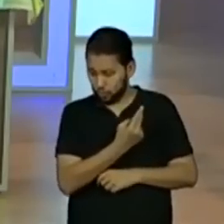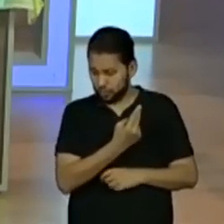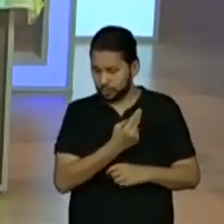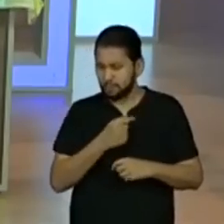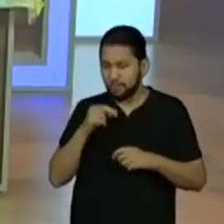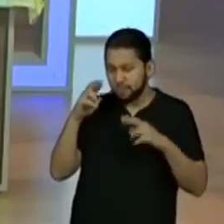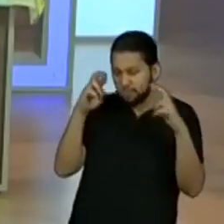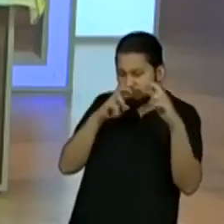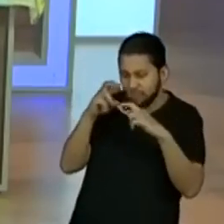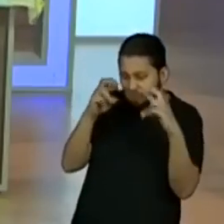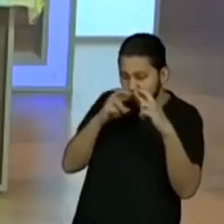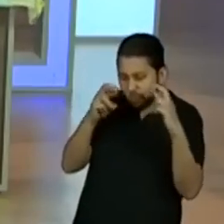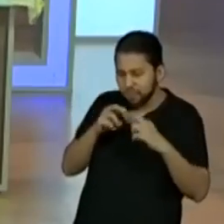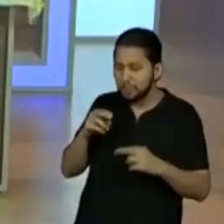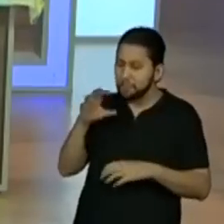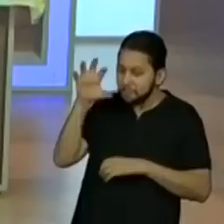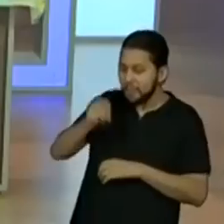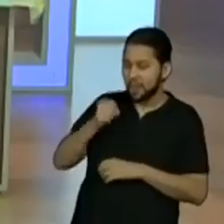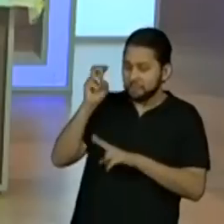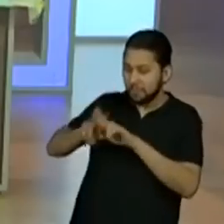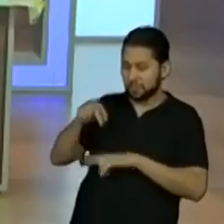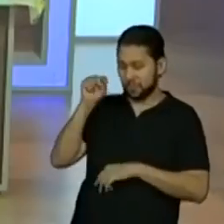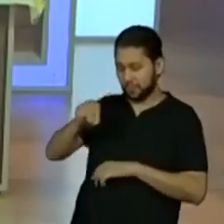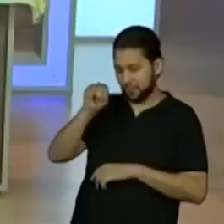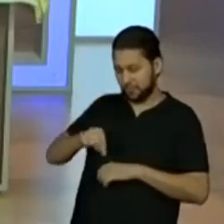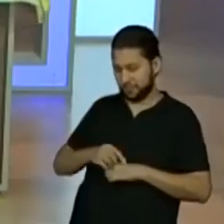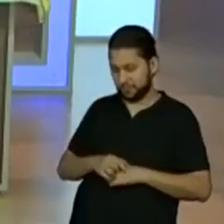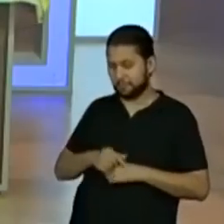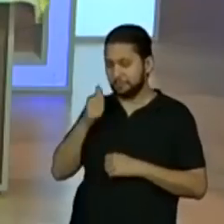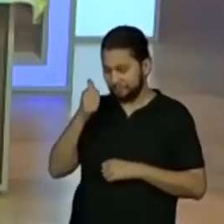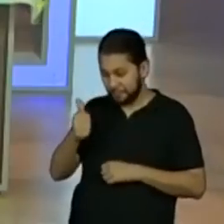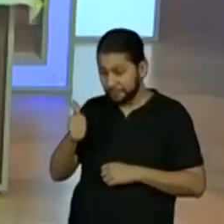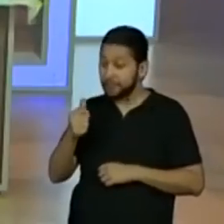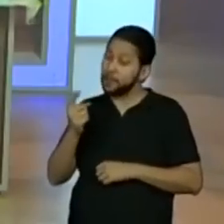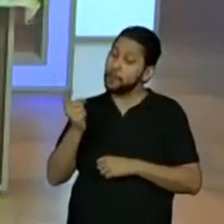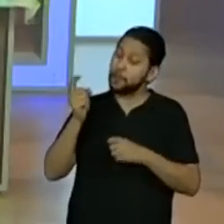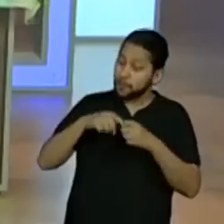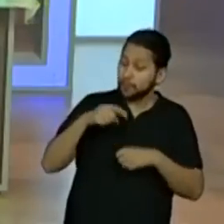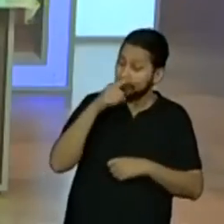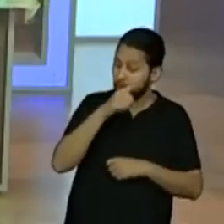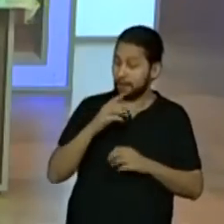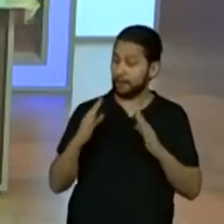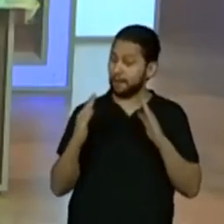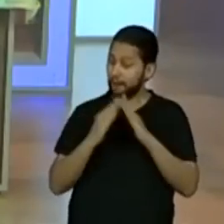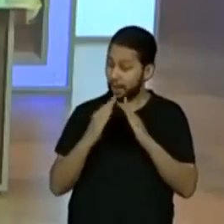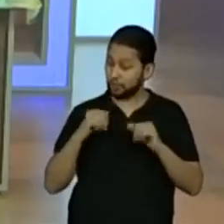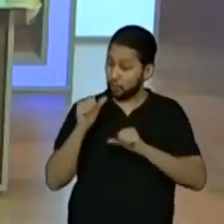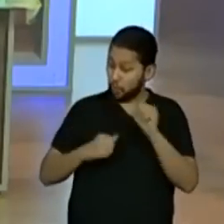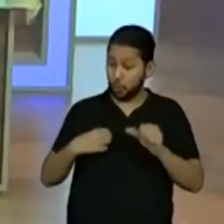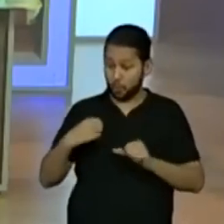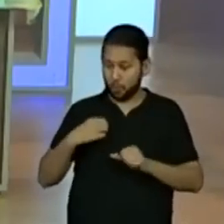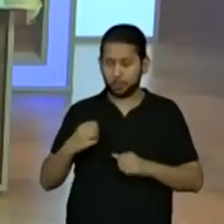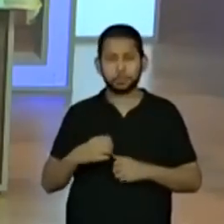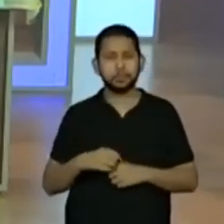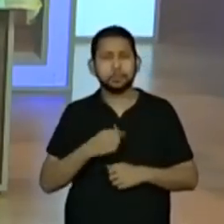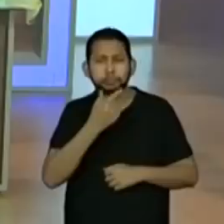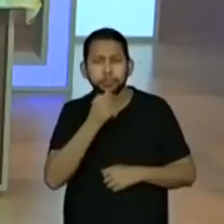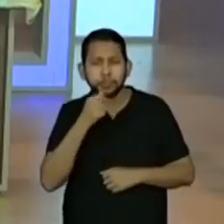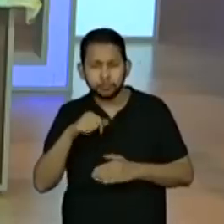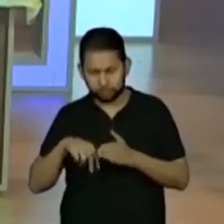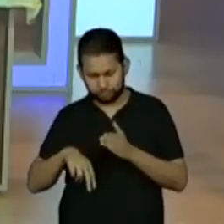acaso você estivesse vivo, você não voltasse para casa. Então, volte para casa e resolva essa questão. Aí o que ele